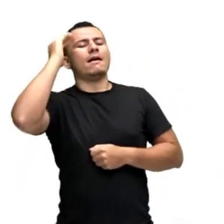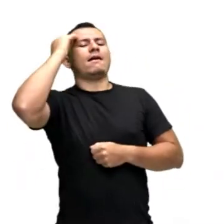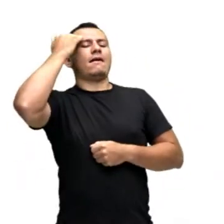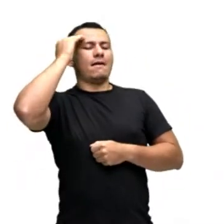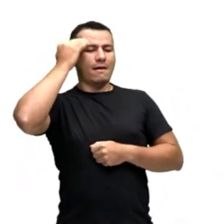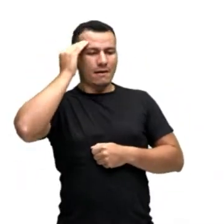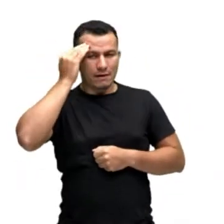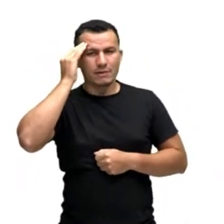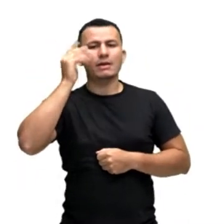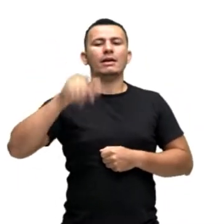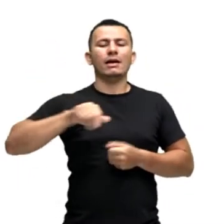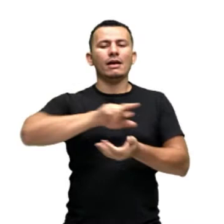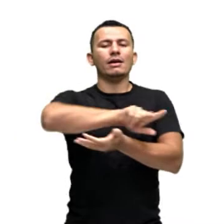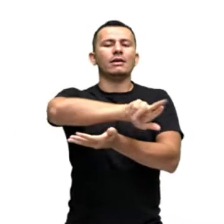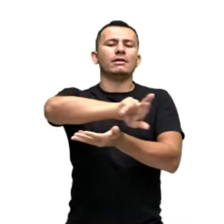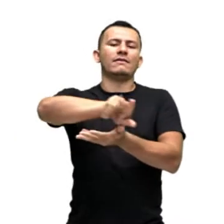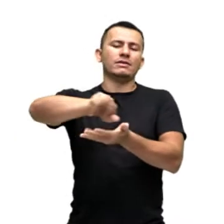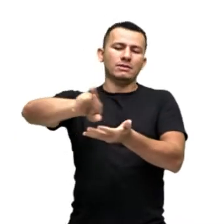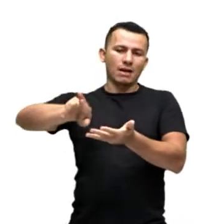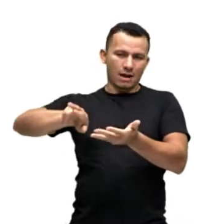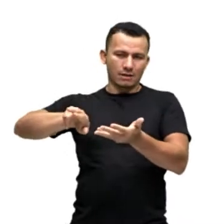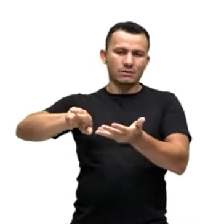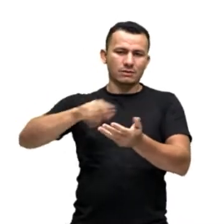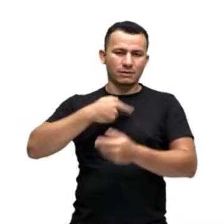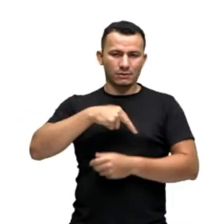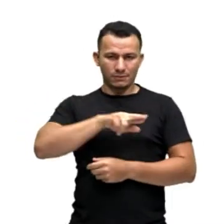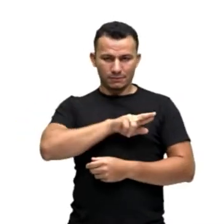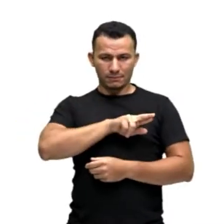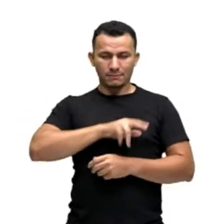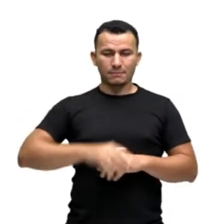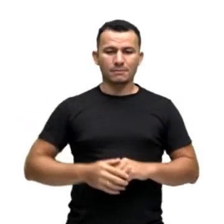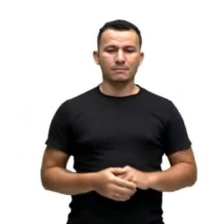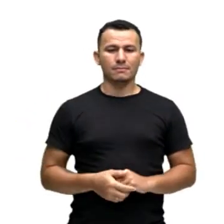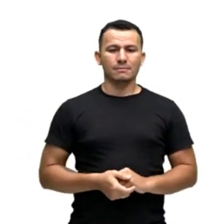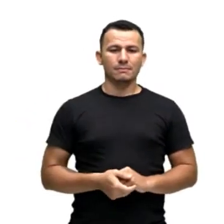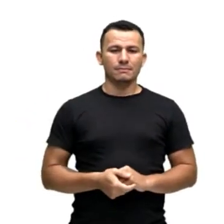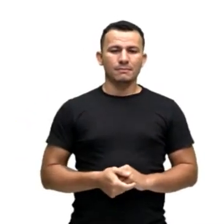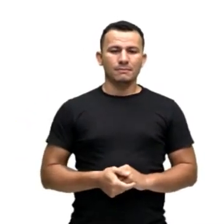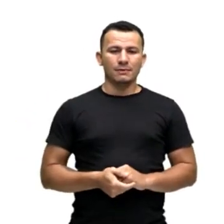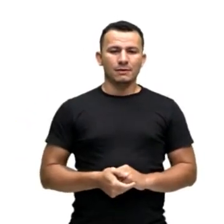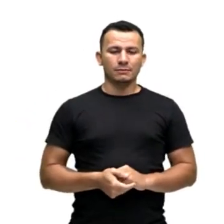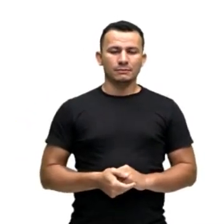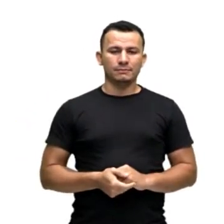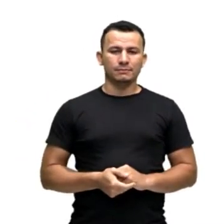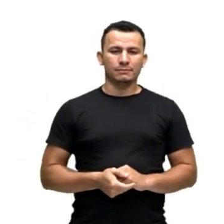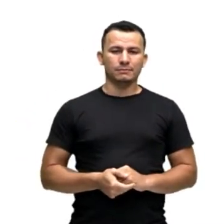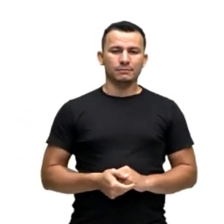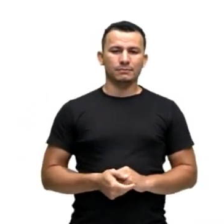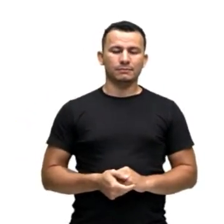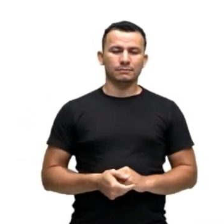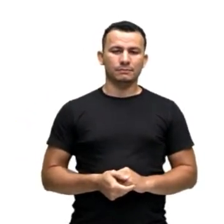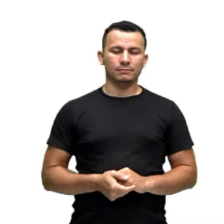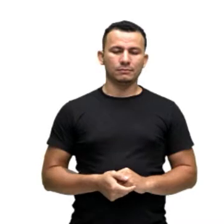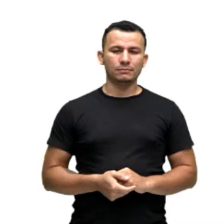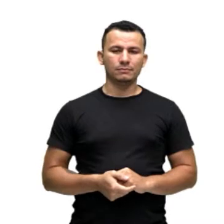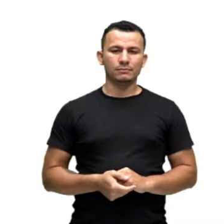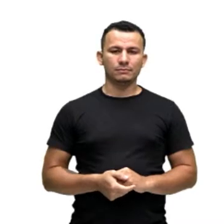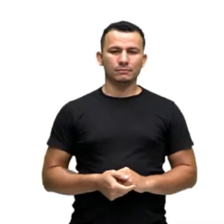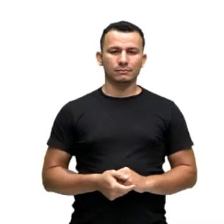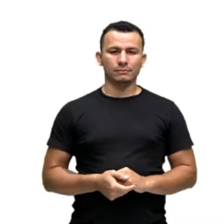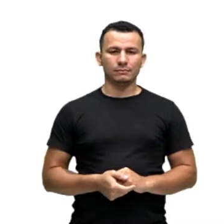diversidade Ah tá O entorno